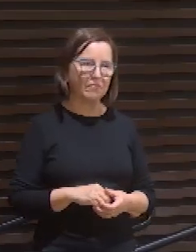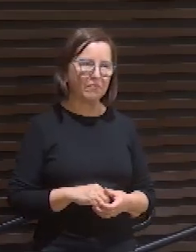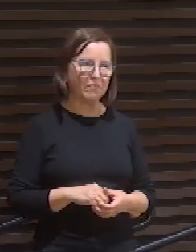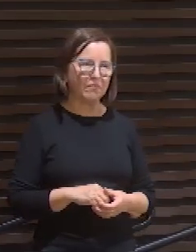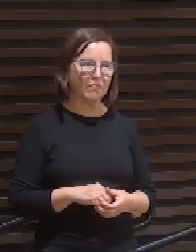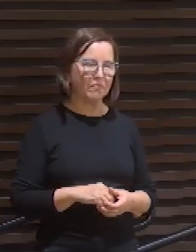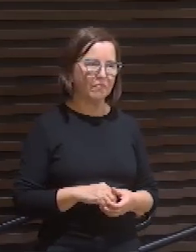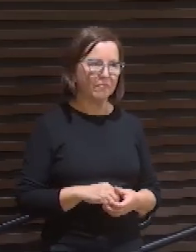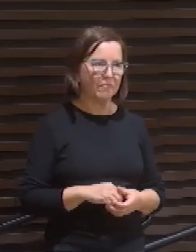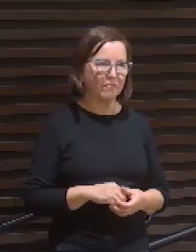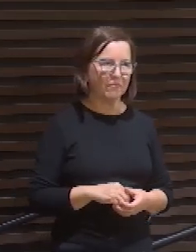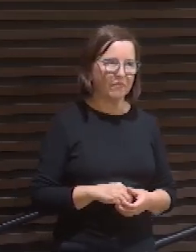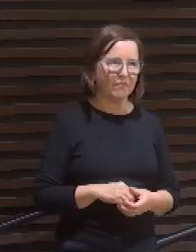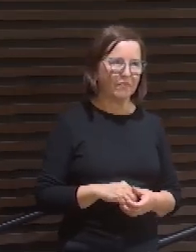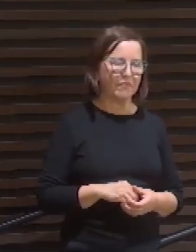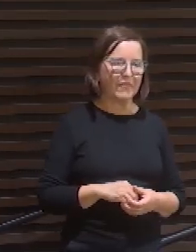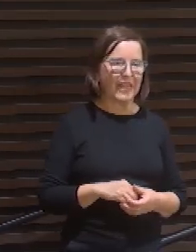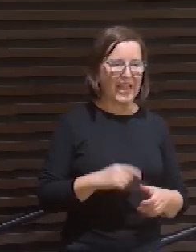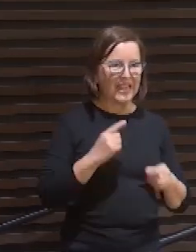Lá em Siló,